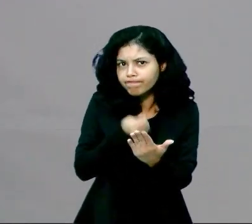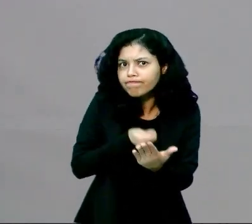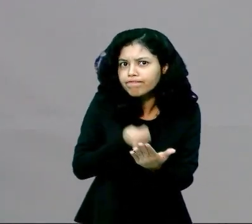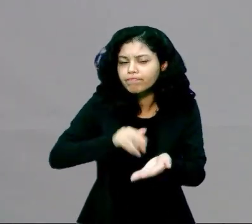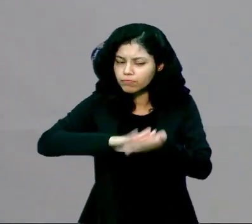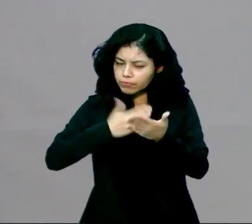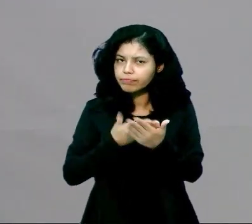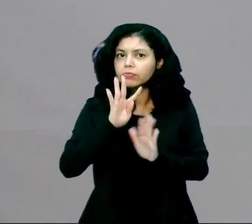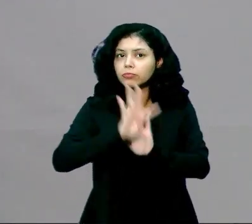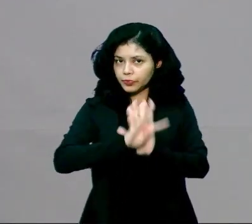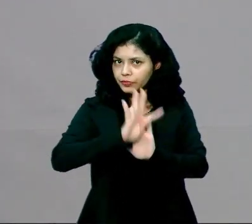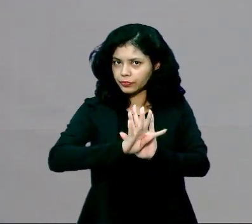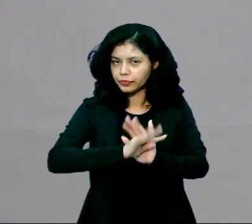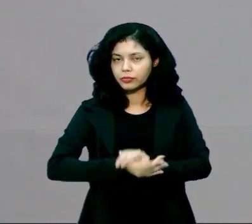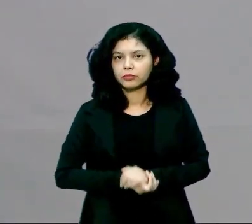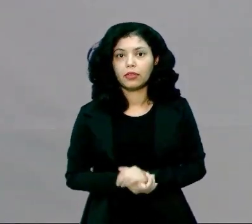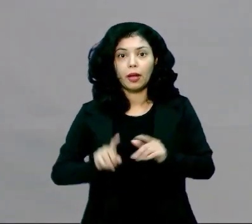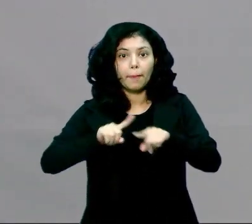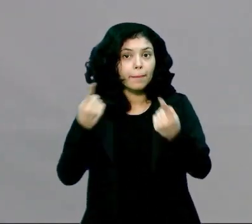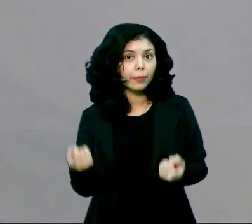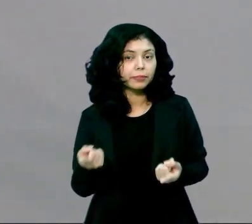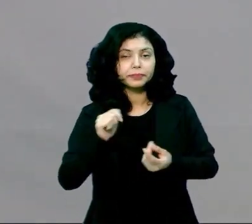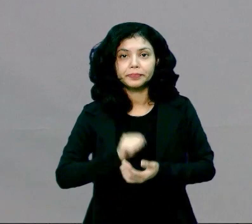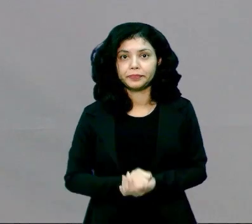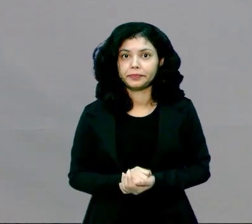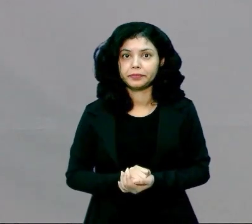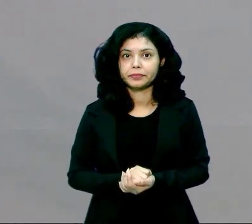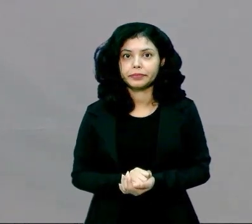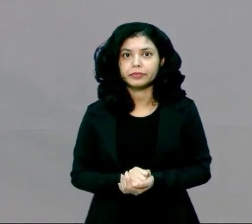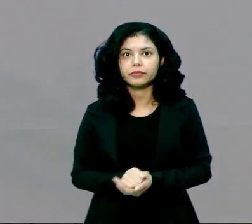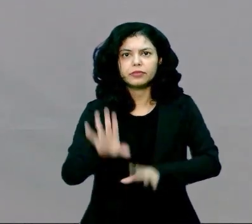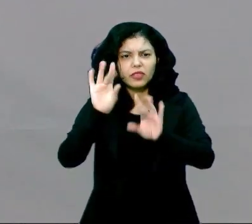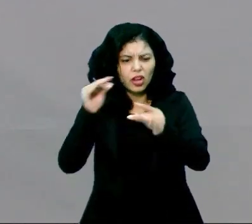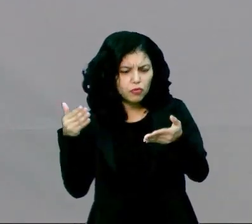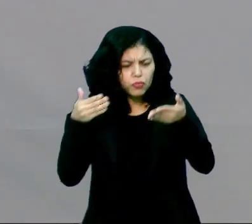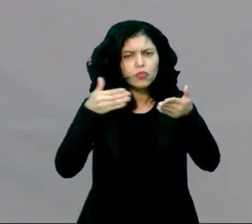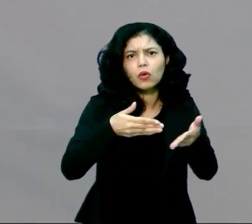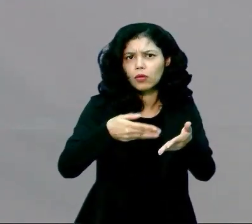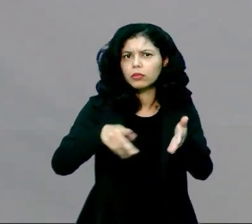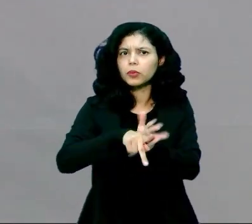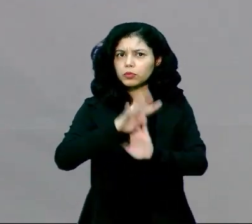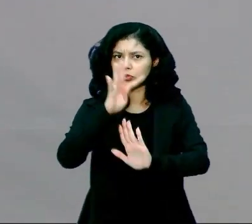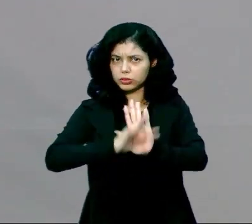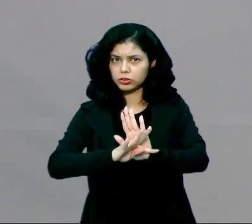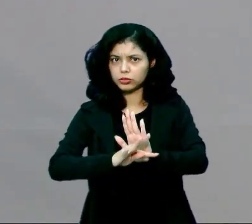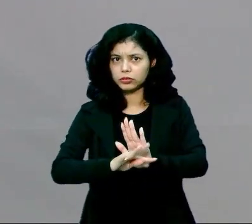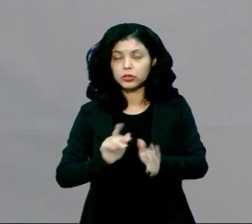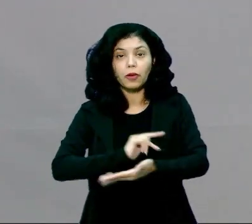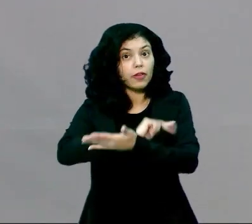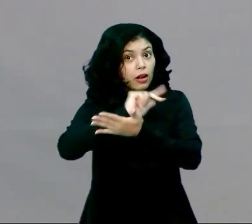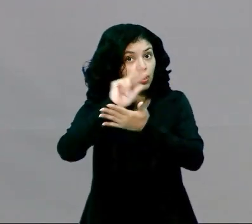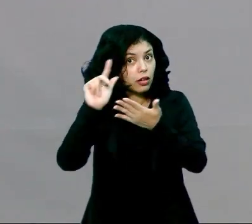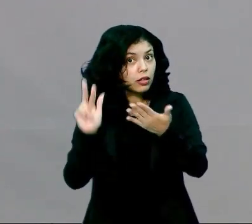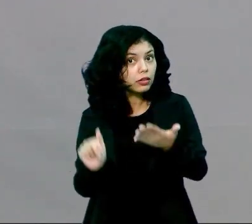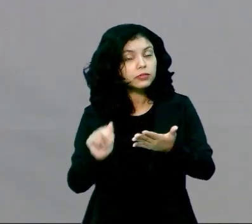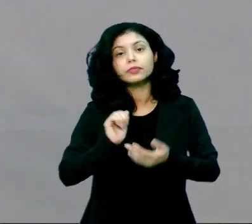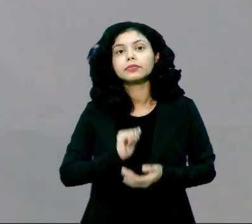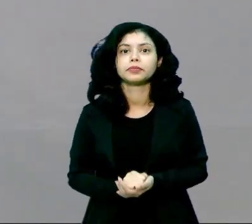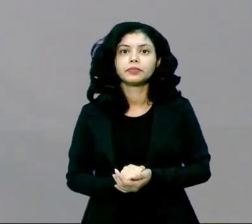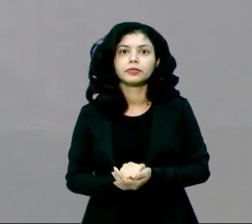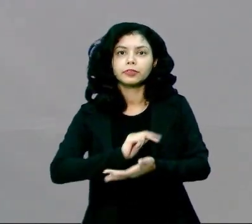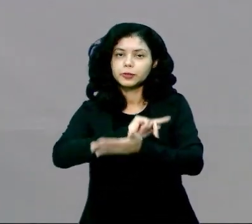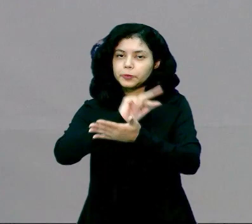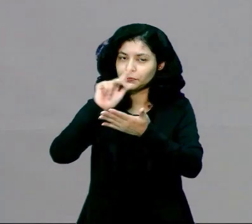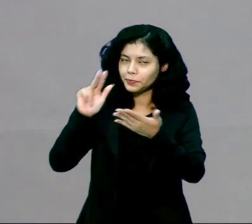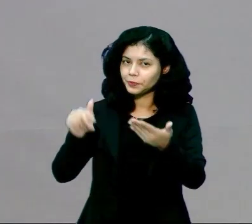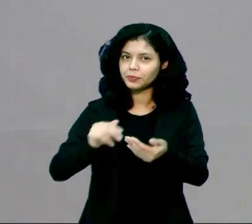muita interpretação de texto, né, mas não é um determinado tipo de texto. Eles são vários, ele é disseminado